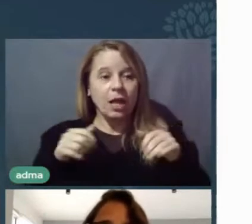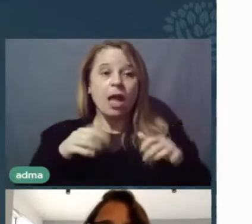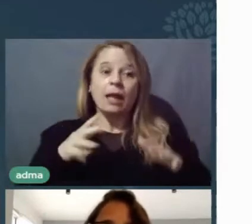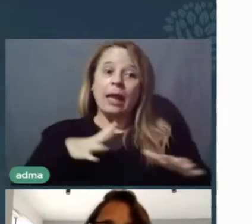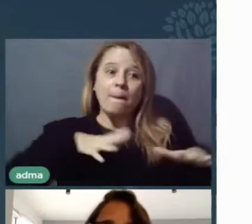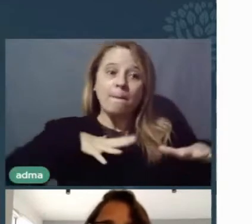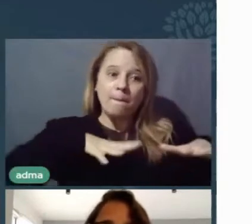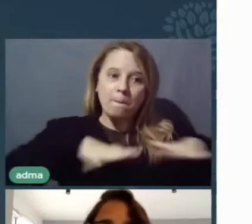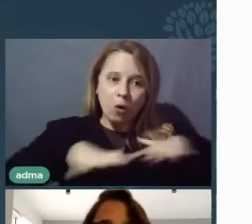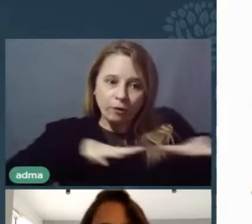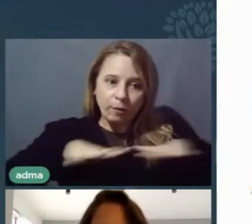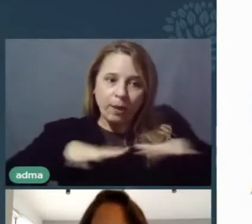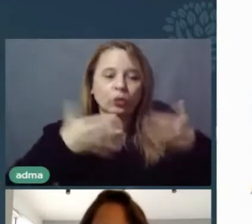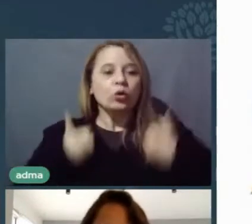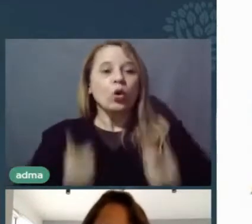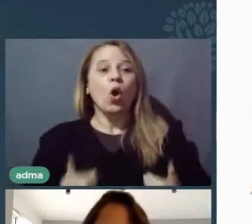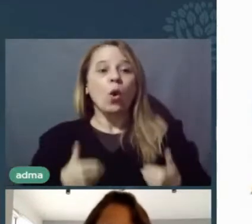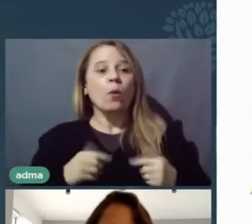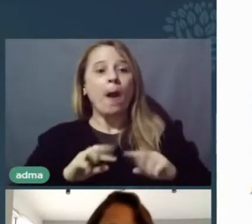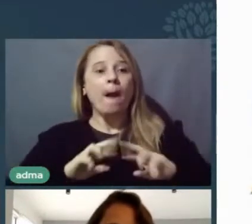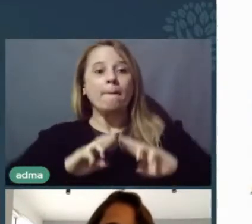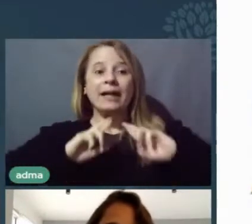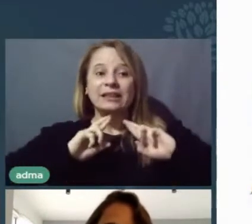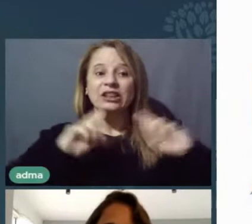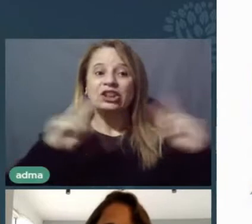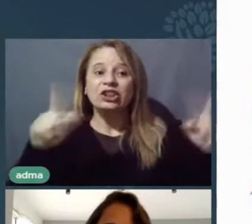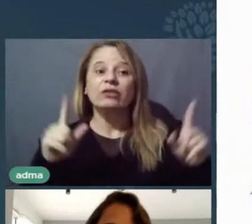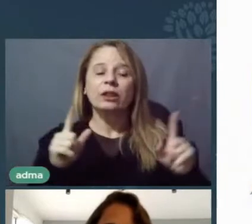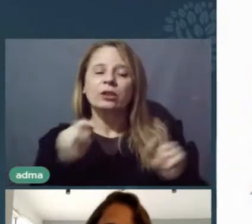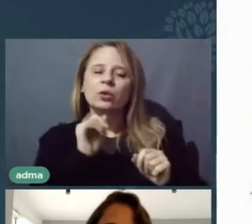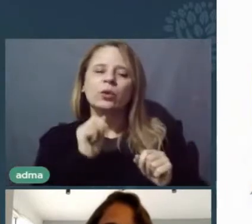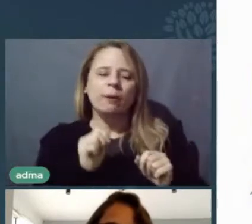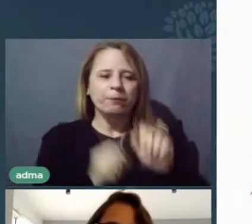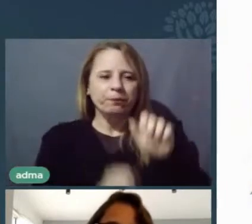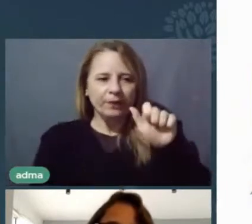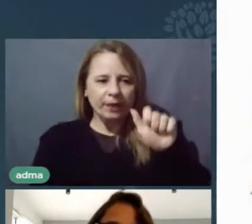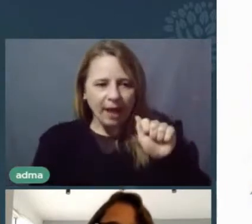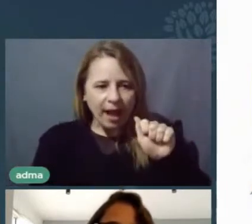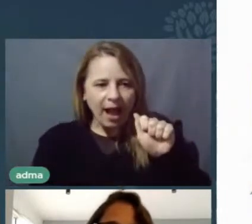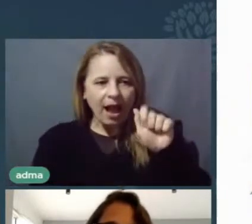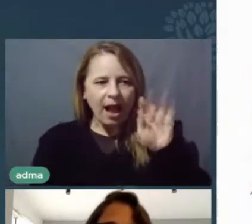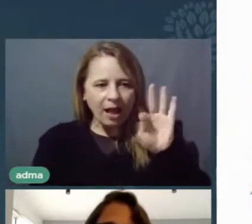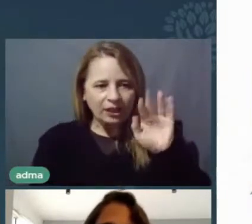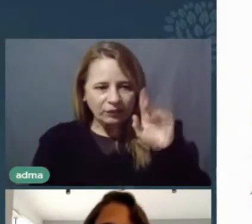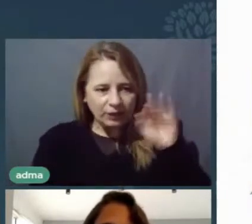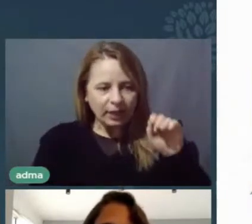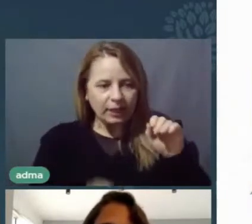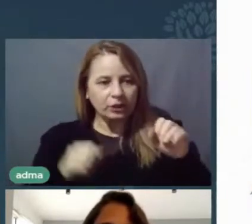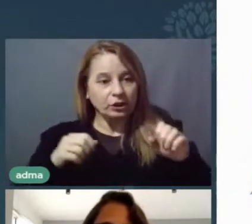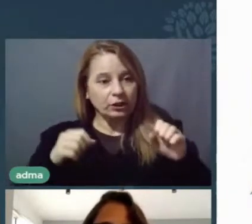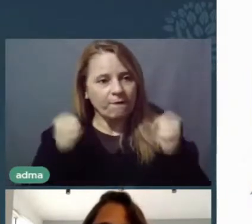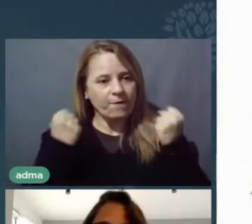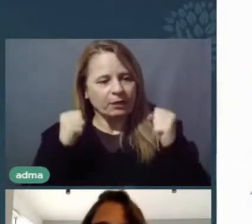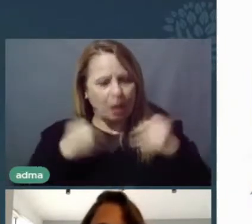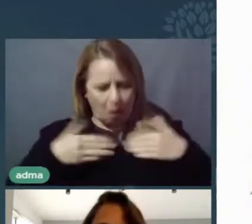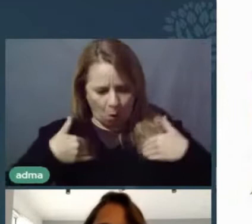corpo, mas que têm condições diferentes. Quando a gente fala em atividade física, eu sei que é qualquer movimento do